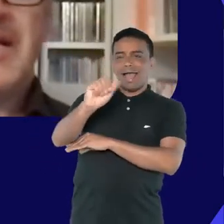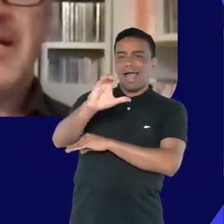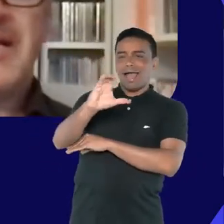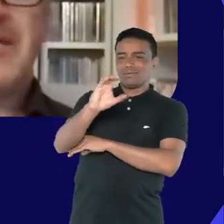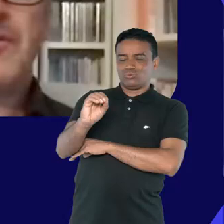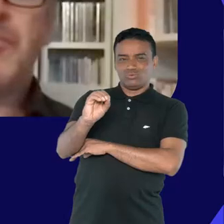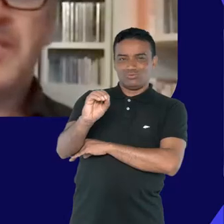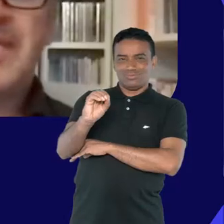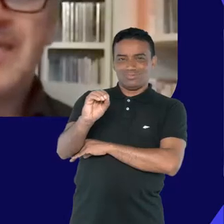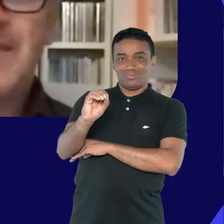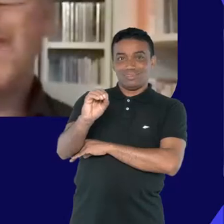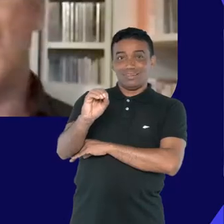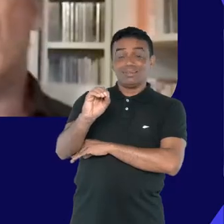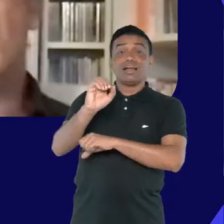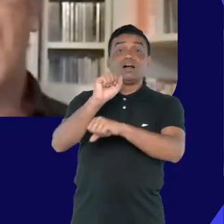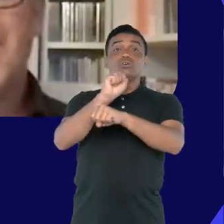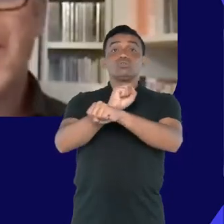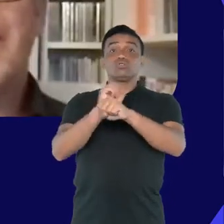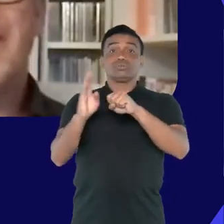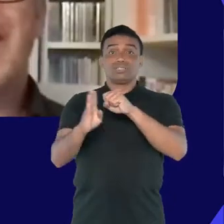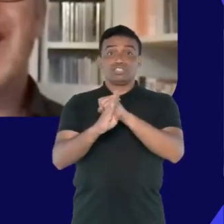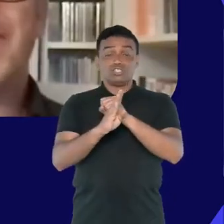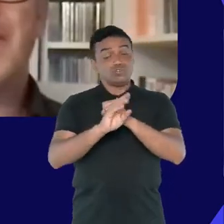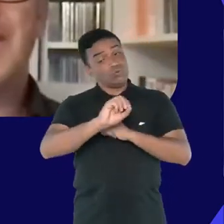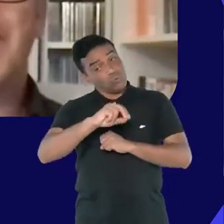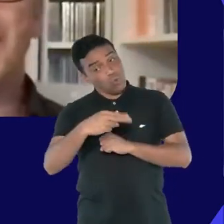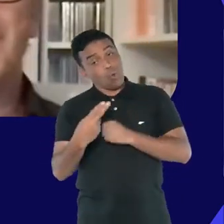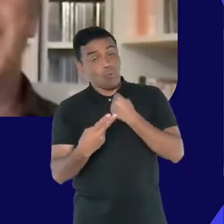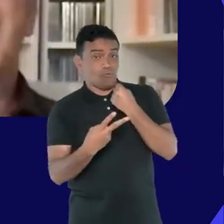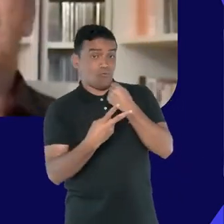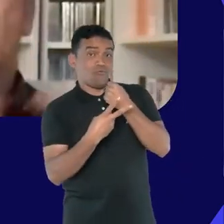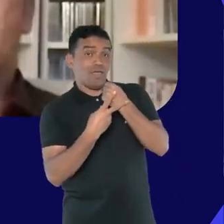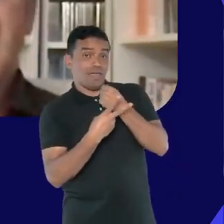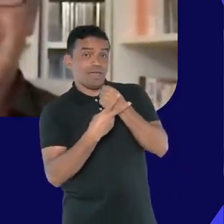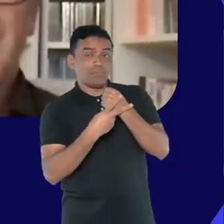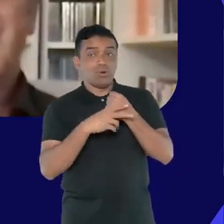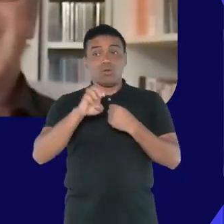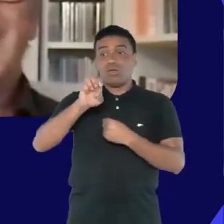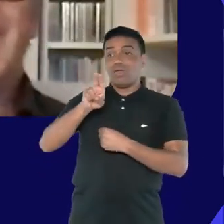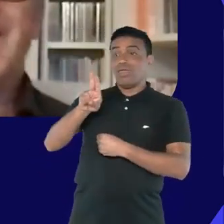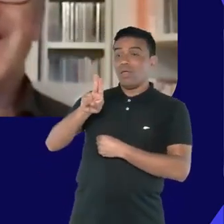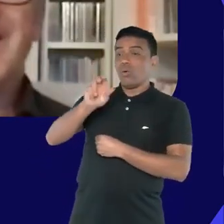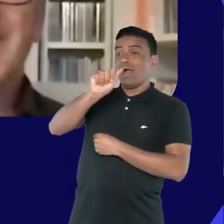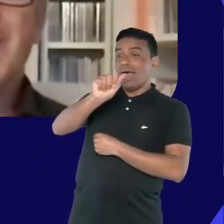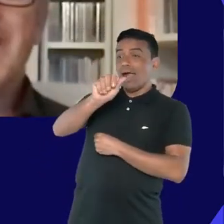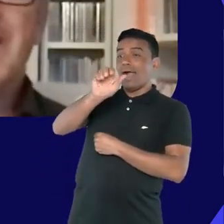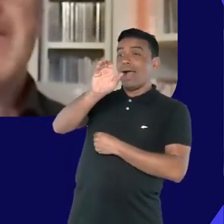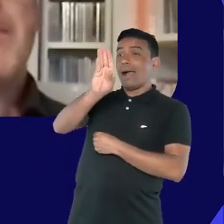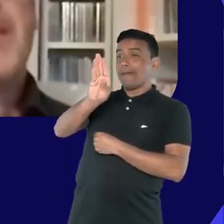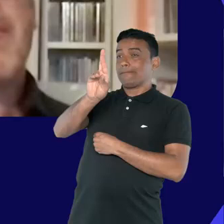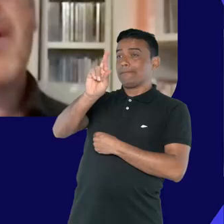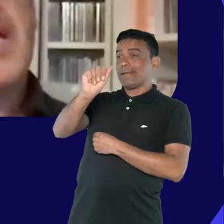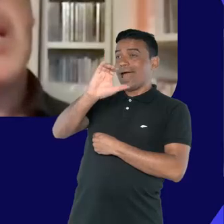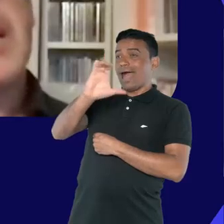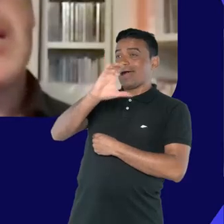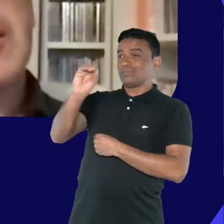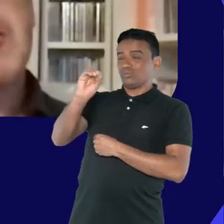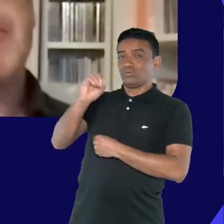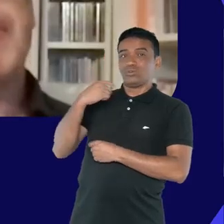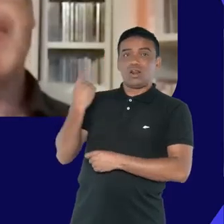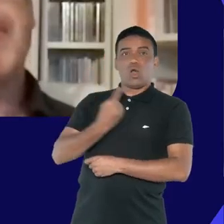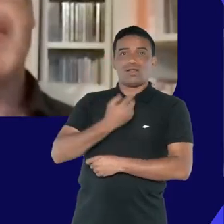abraço, substantivo ou verbo, não é? Porque também pode ser eu abraço na nossa língua.